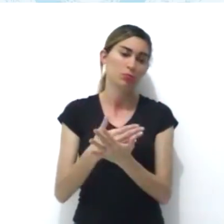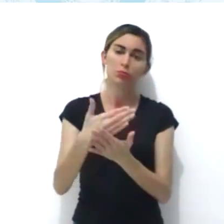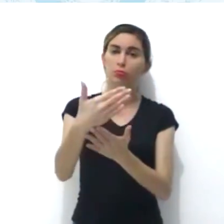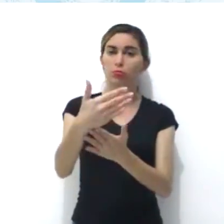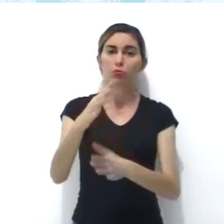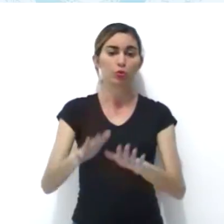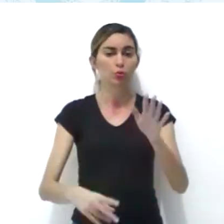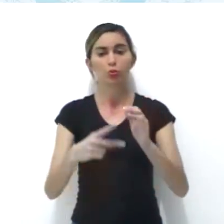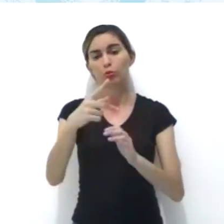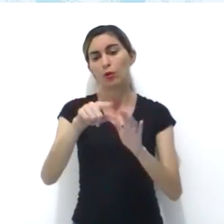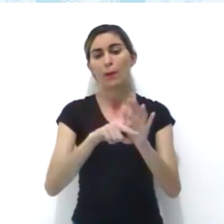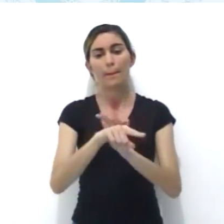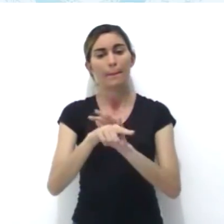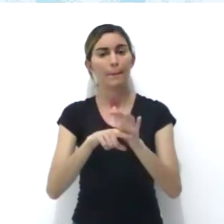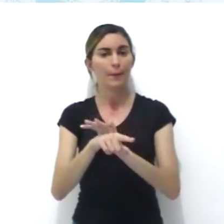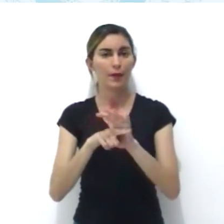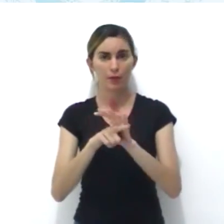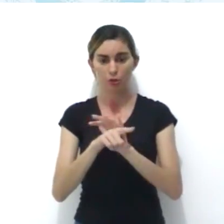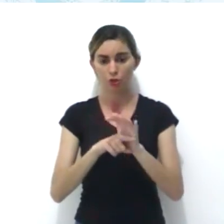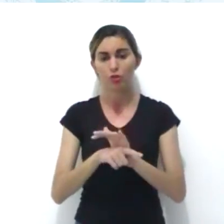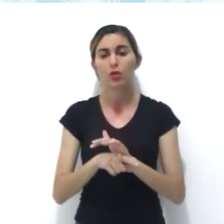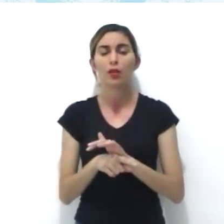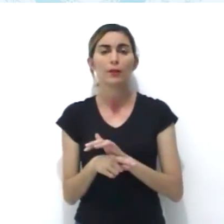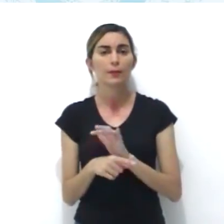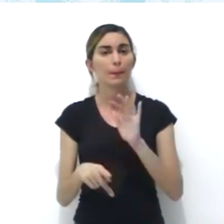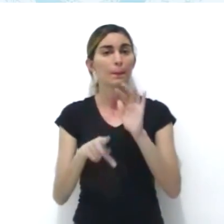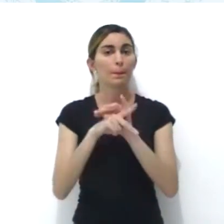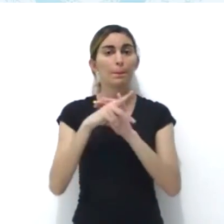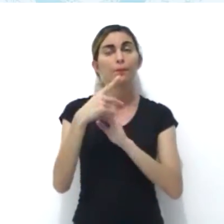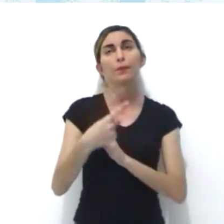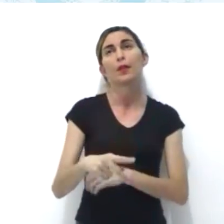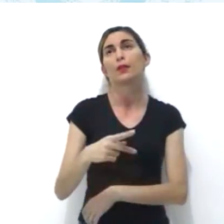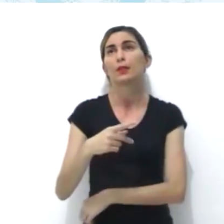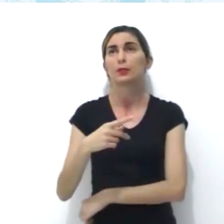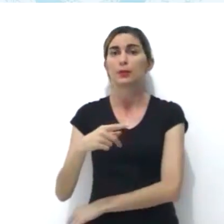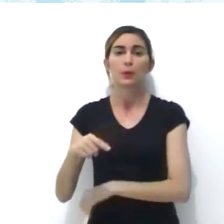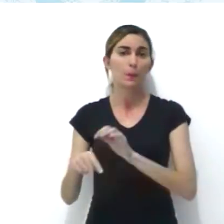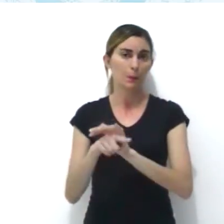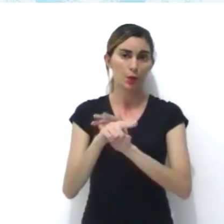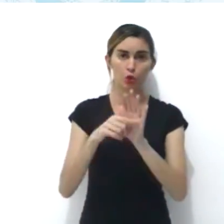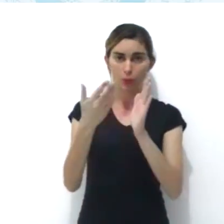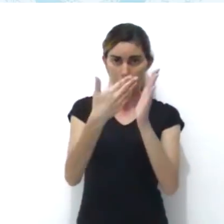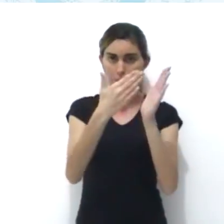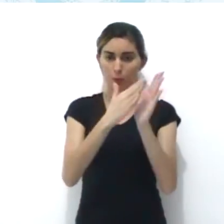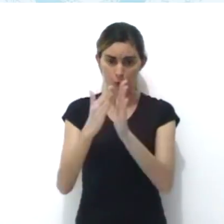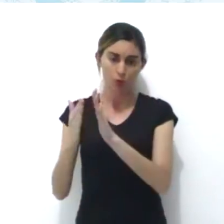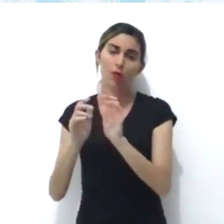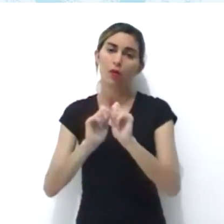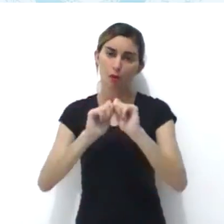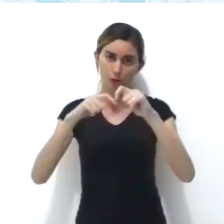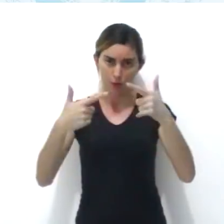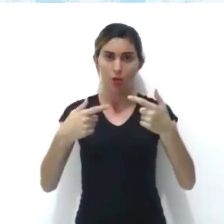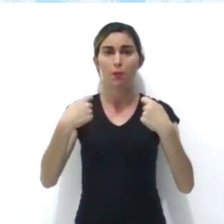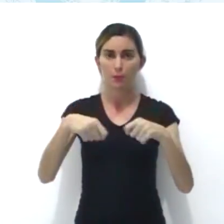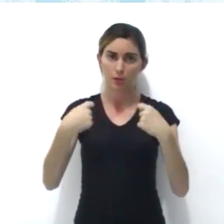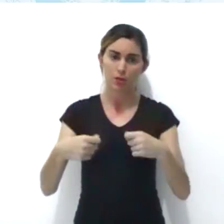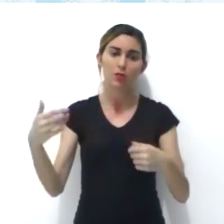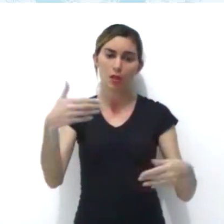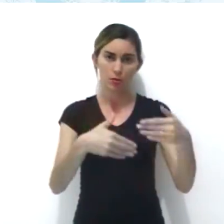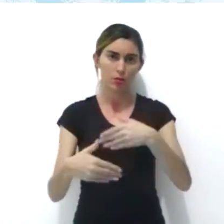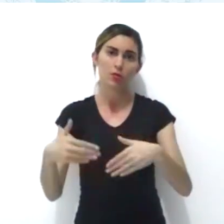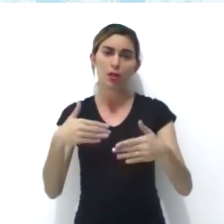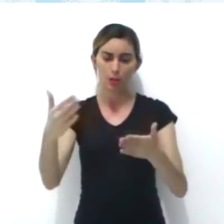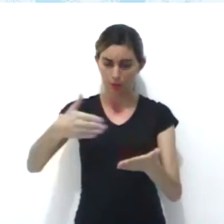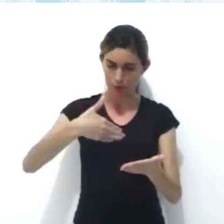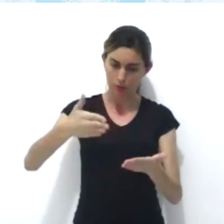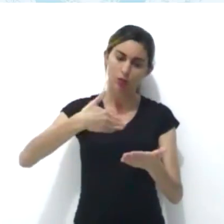onde você vai começar. Se sua pesquisa for uma pesquisa que vai perpassar Pela pesquisa bibliográfica, claro que você